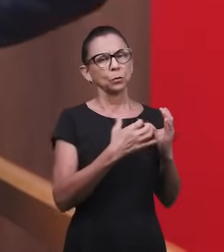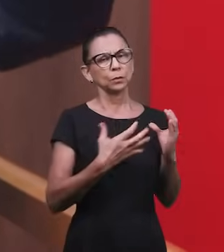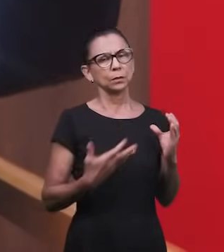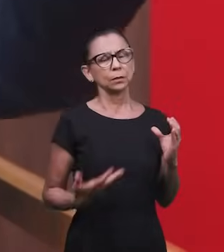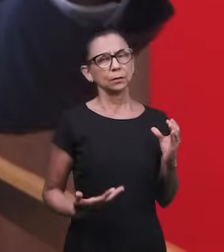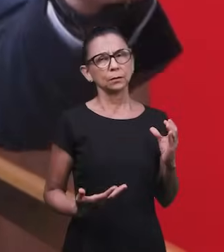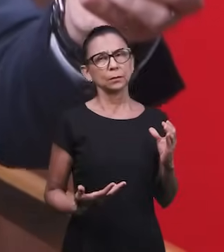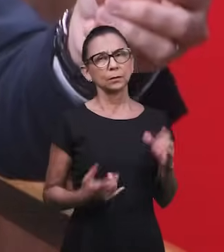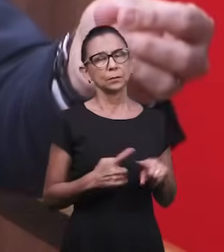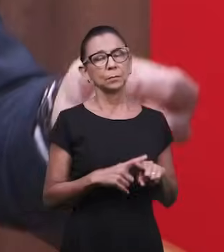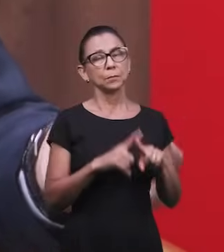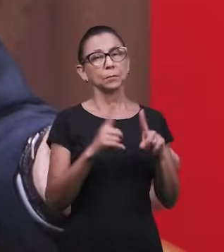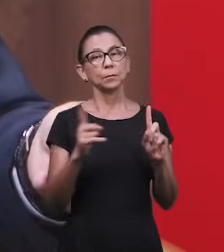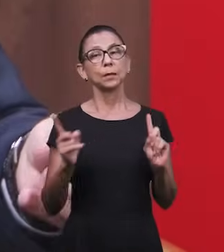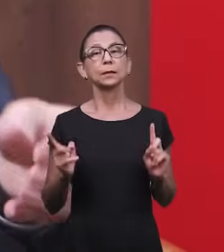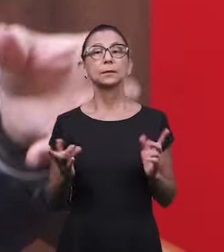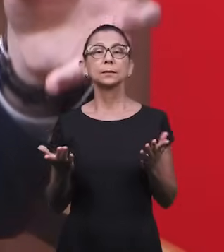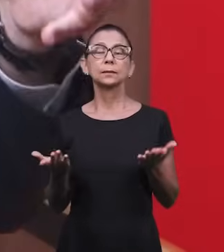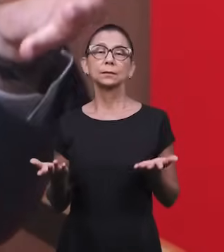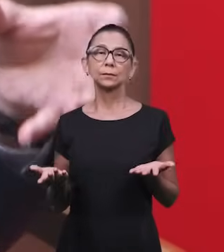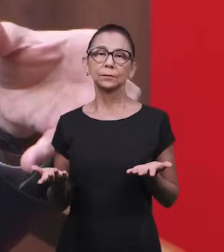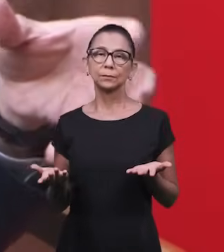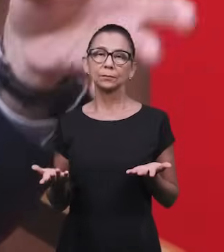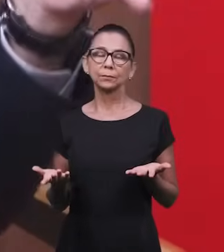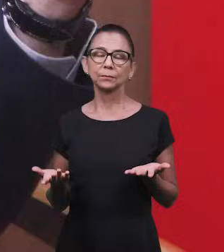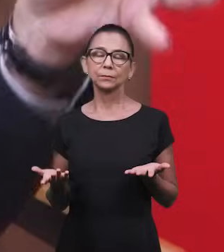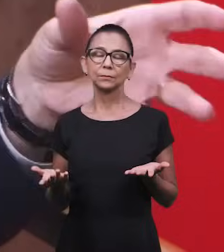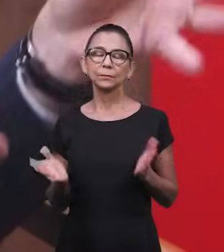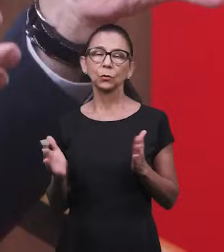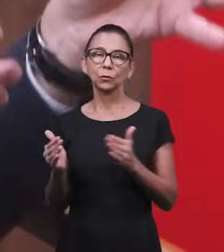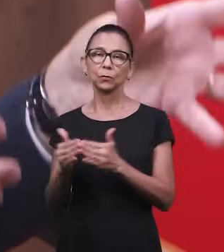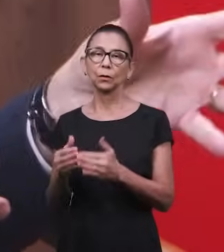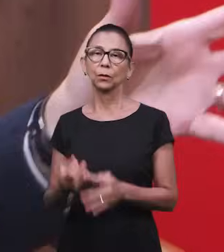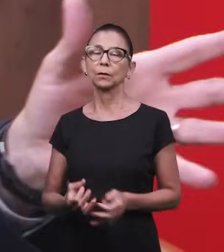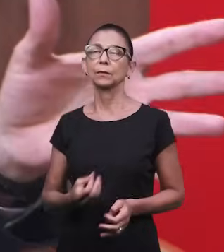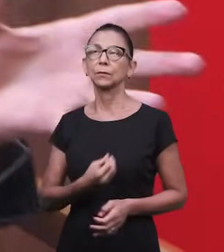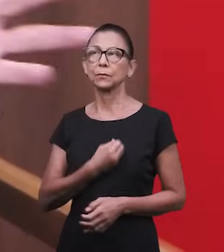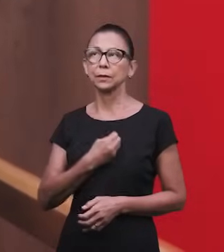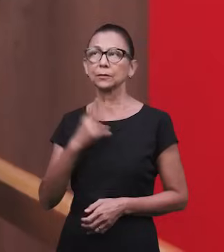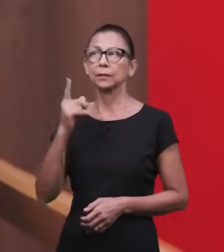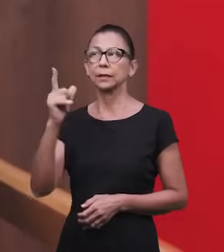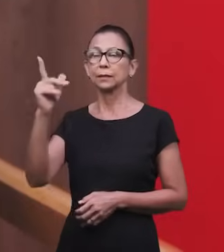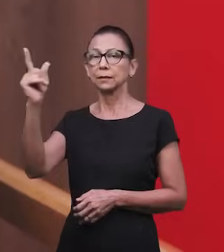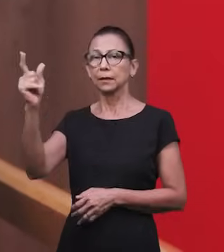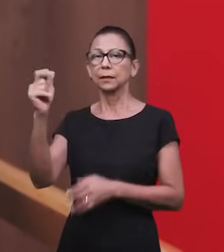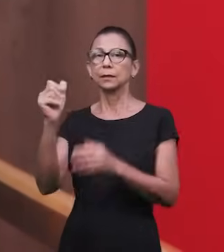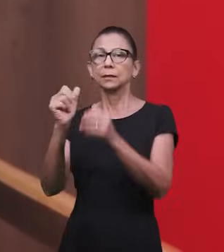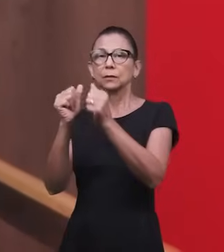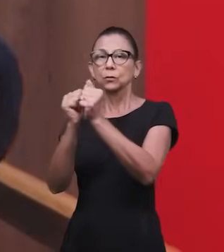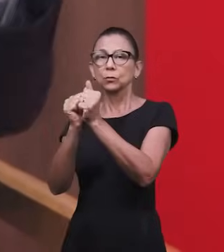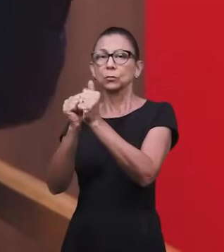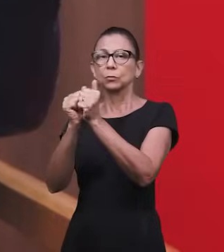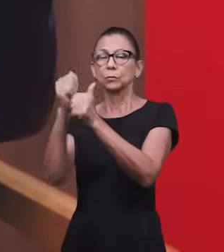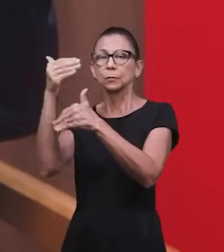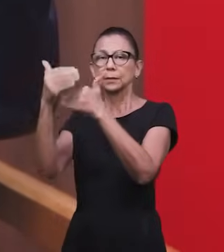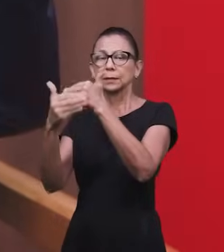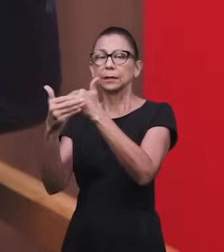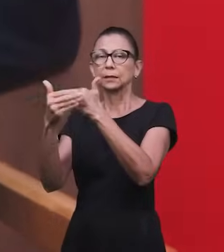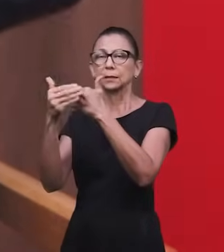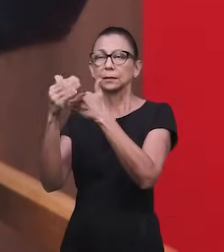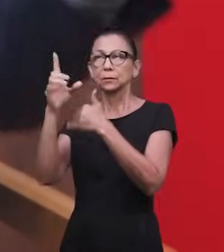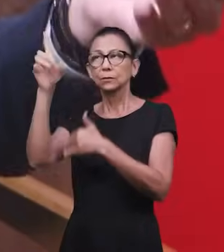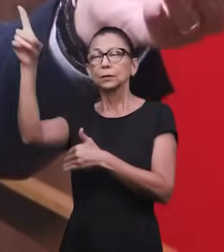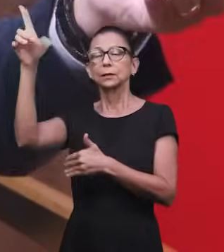tudo deságua no quê? Vida eterna com Deus. A igreja fiel que um